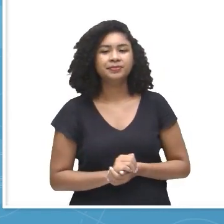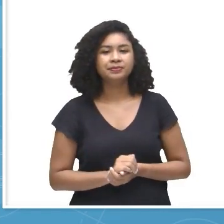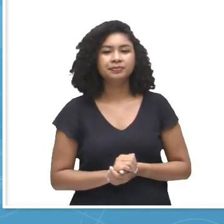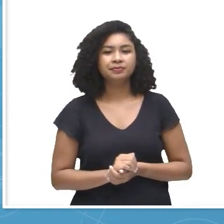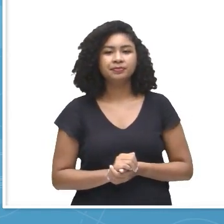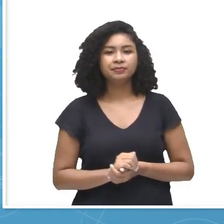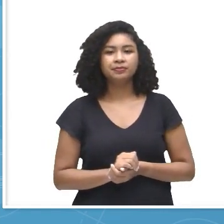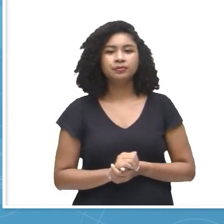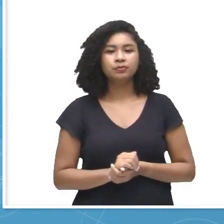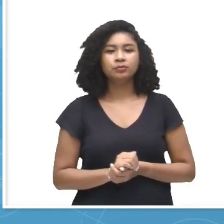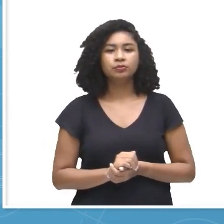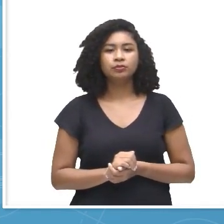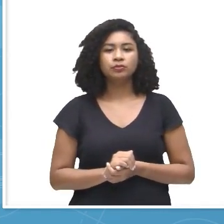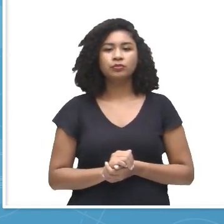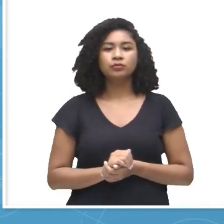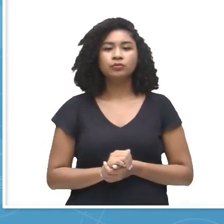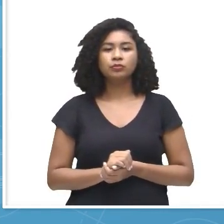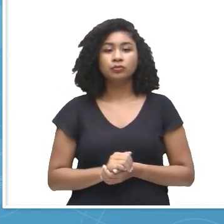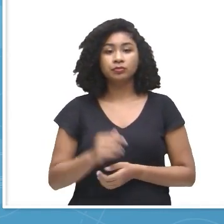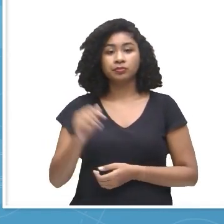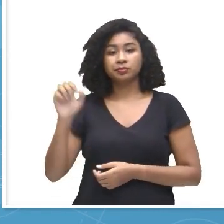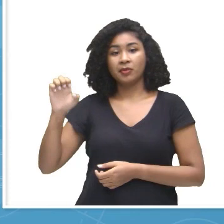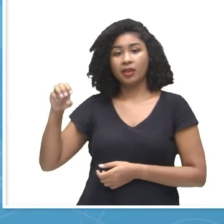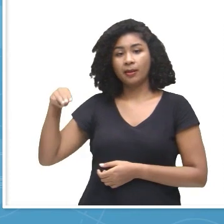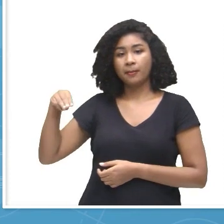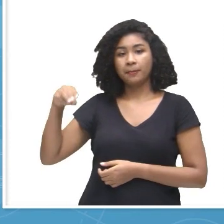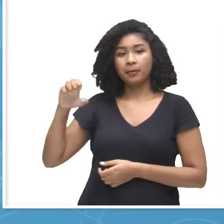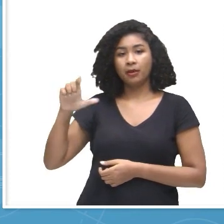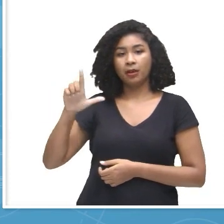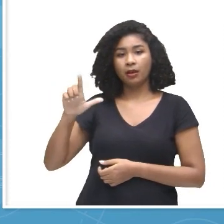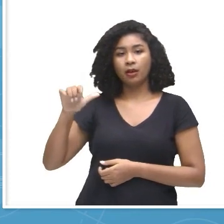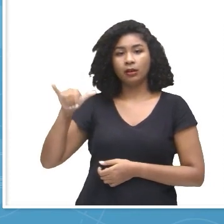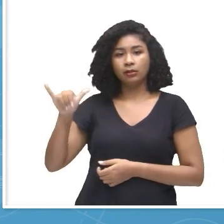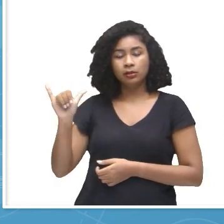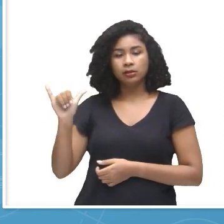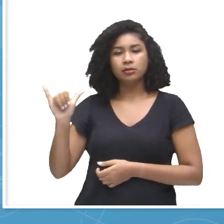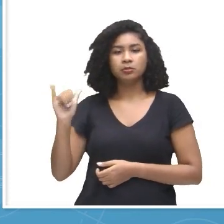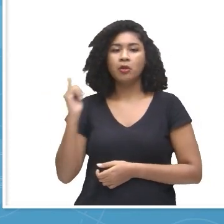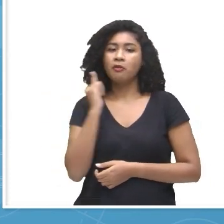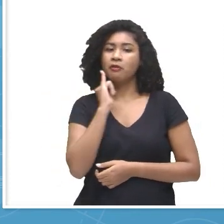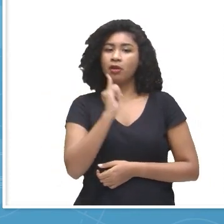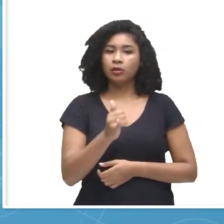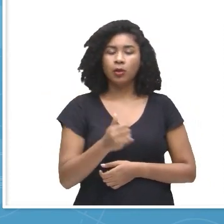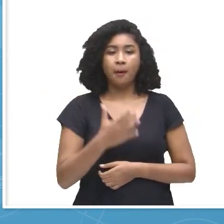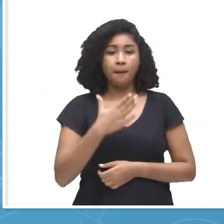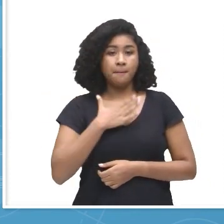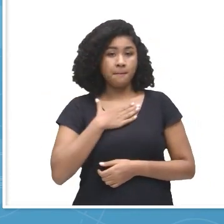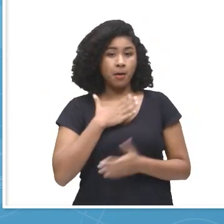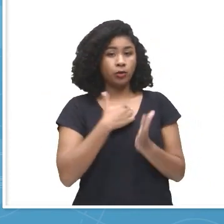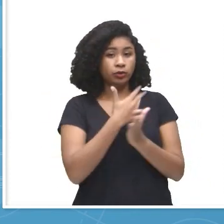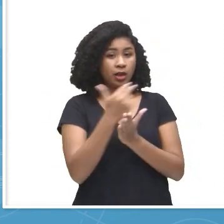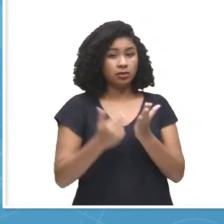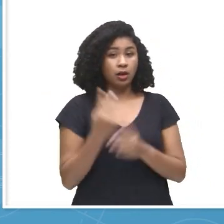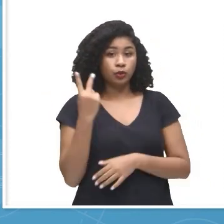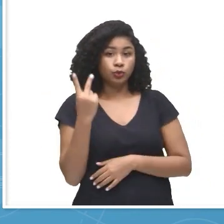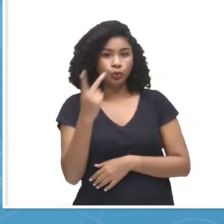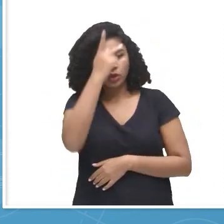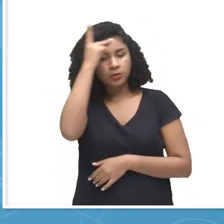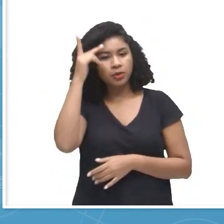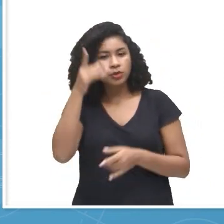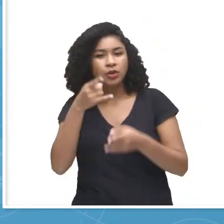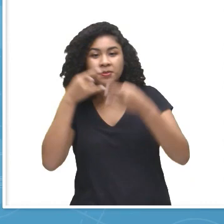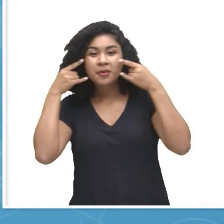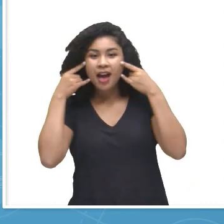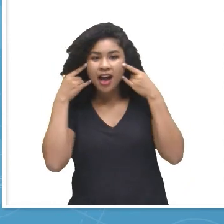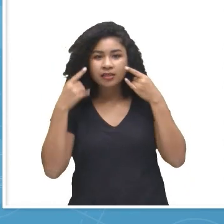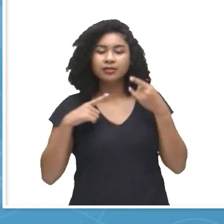contra a Emily falou, meu desenho vai ser de 2 pessoas de máscaras e álcool em gel nas mãos.